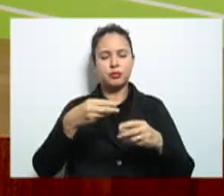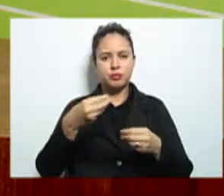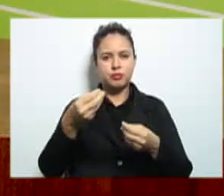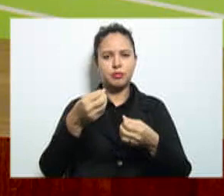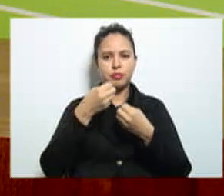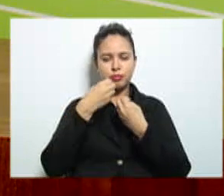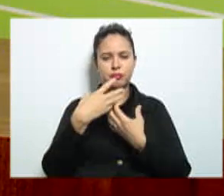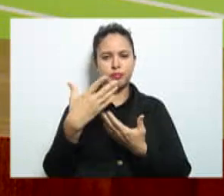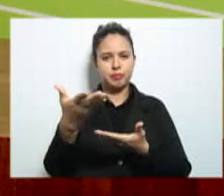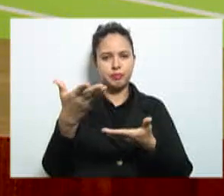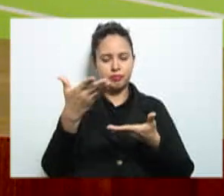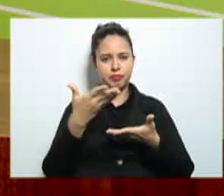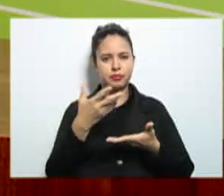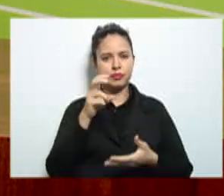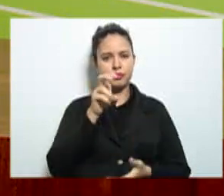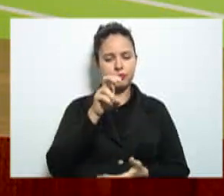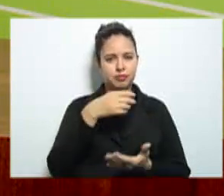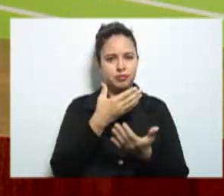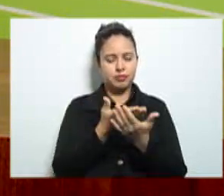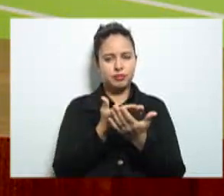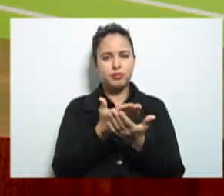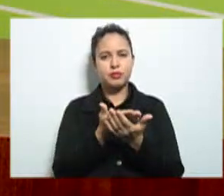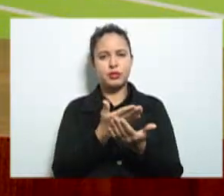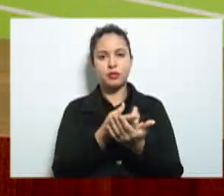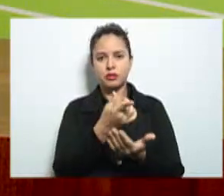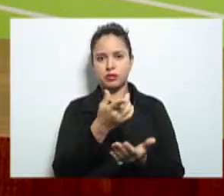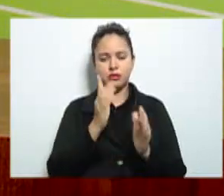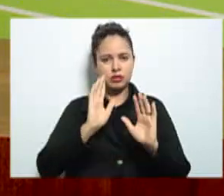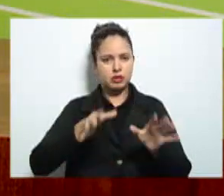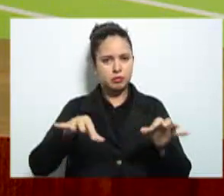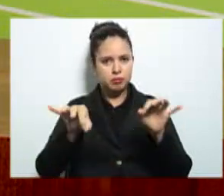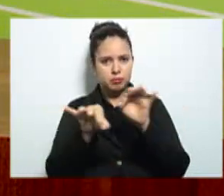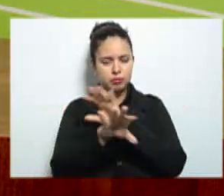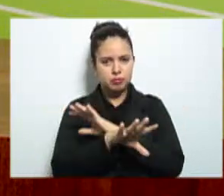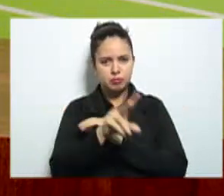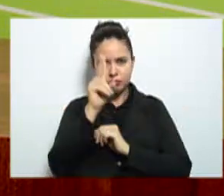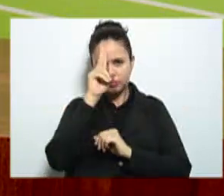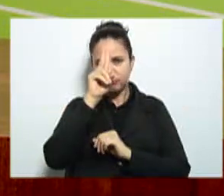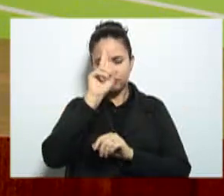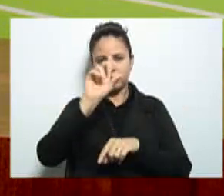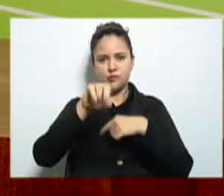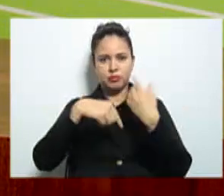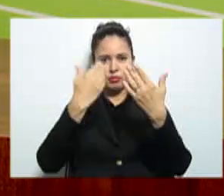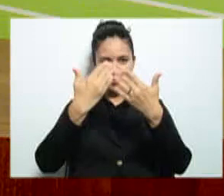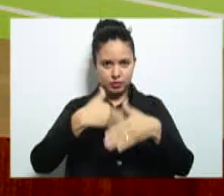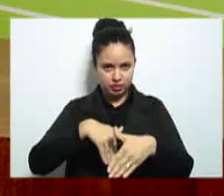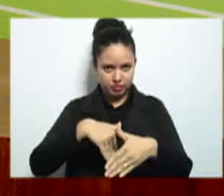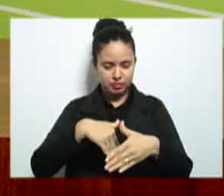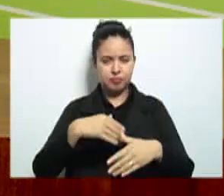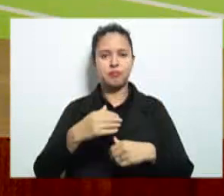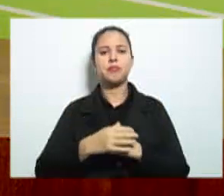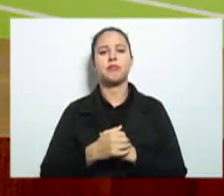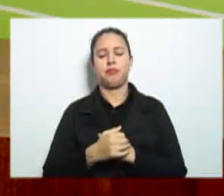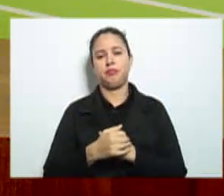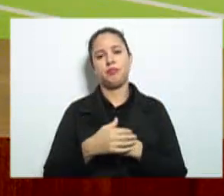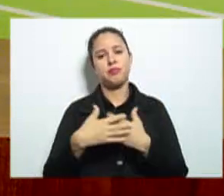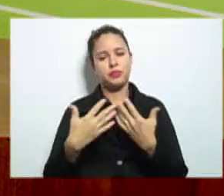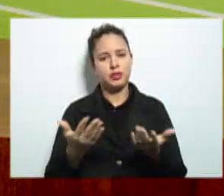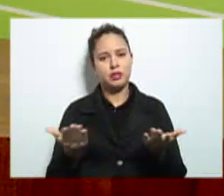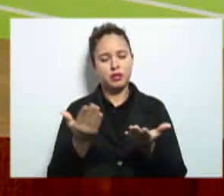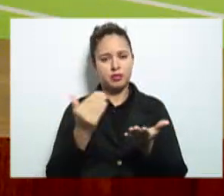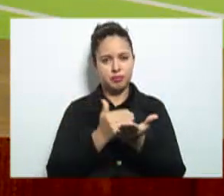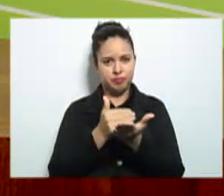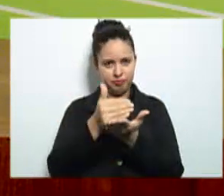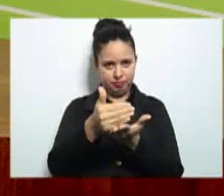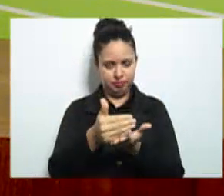nossa quinta e última aula. Vocês estão preparados para a nossa revisão e para a nossa avaliação? Então vamos começar